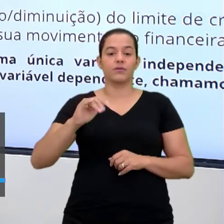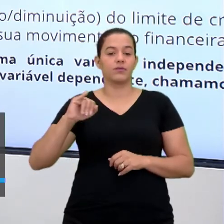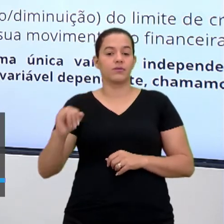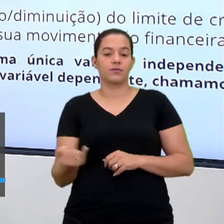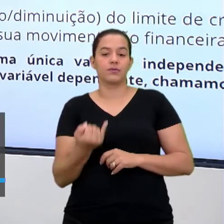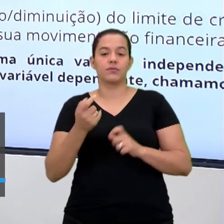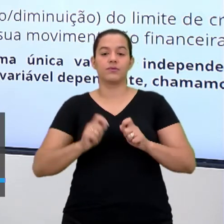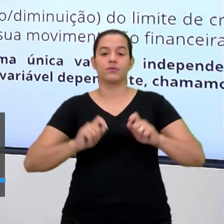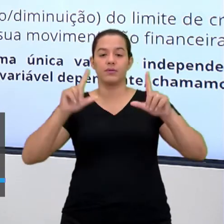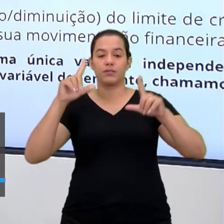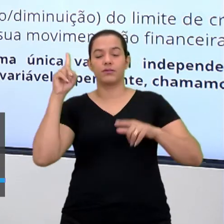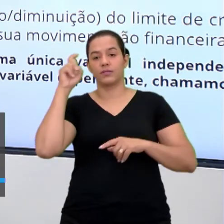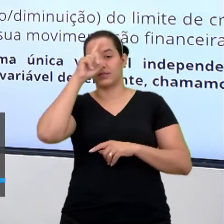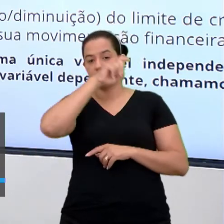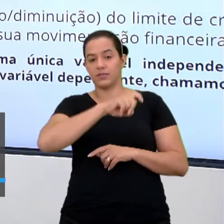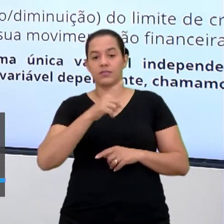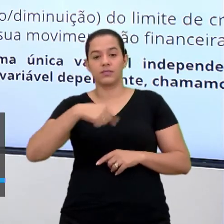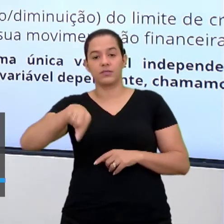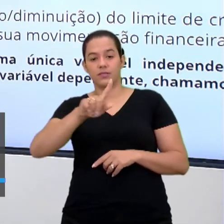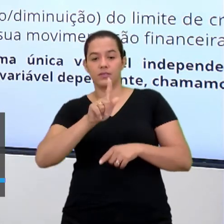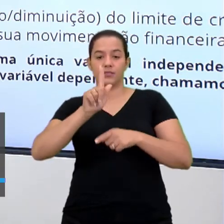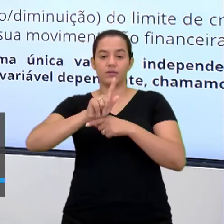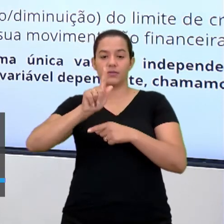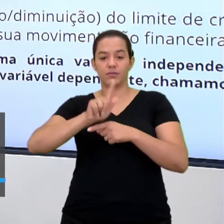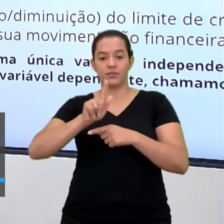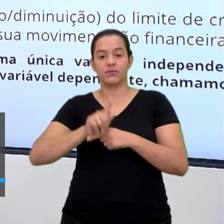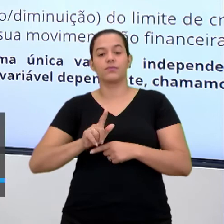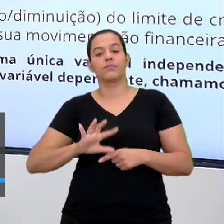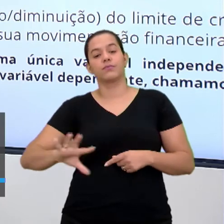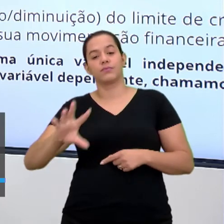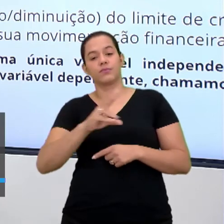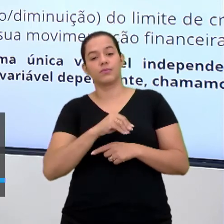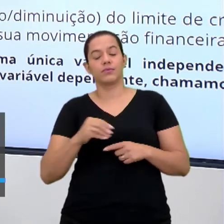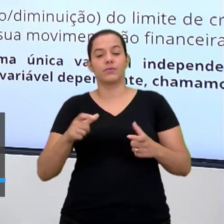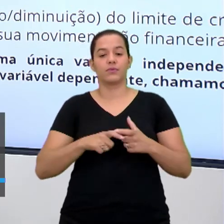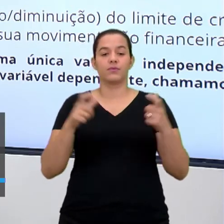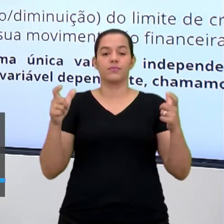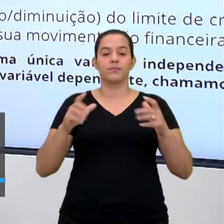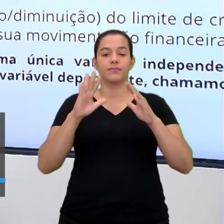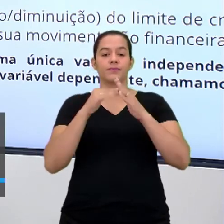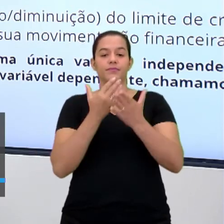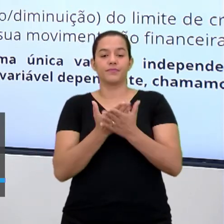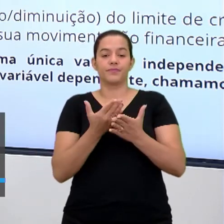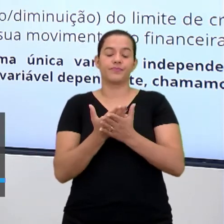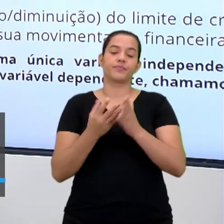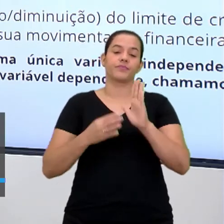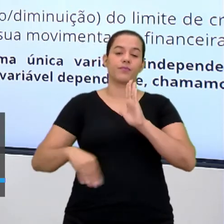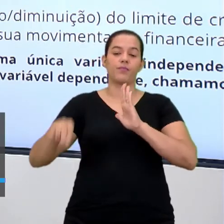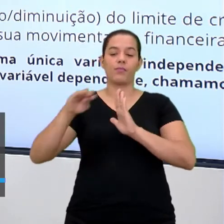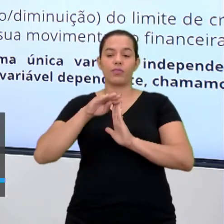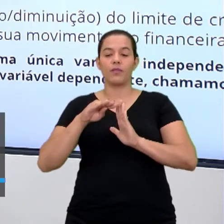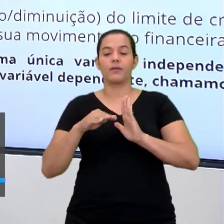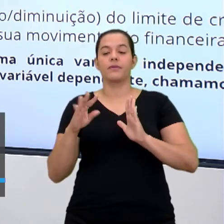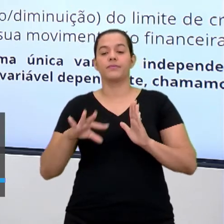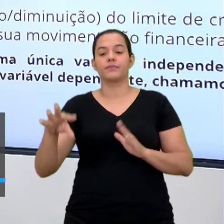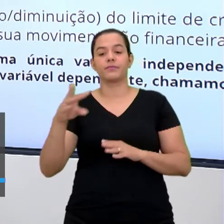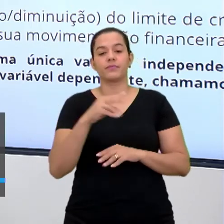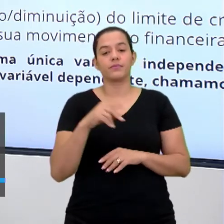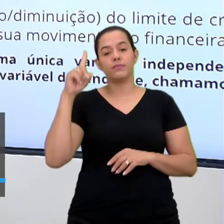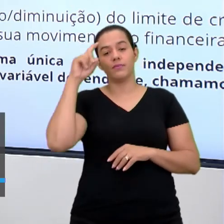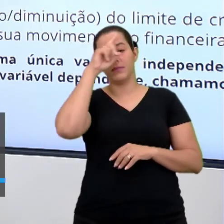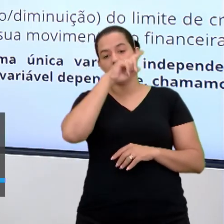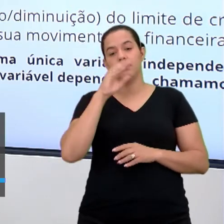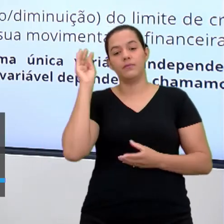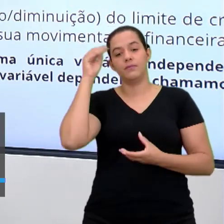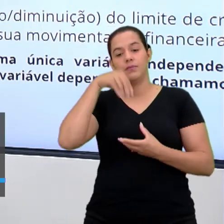É um grande desafio aí para os gestores, né, no micro, aí a gente está falando de cada unidade escolar, é um desafio no